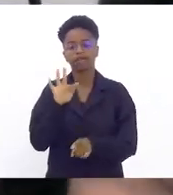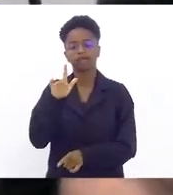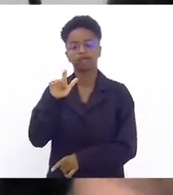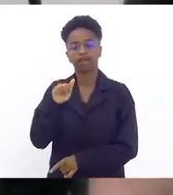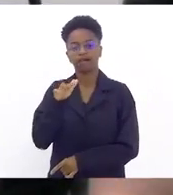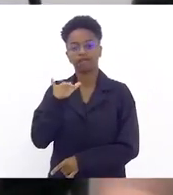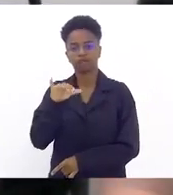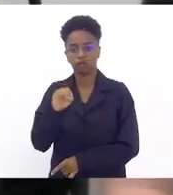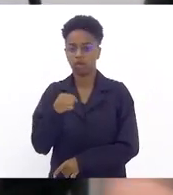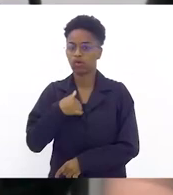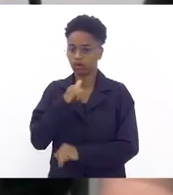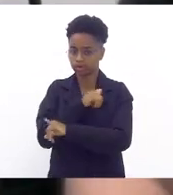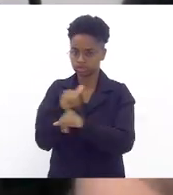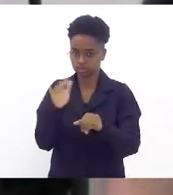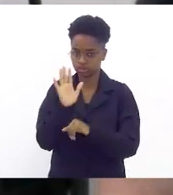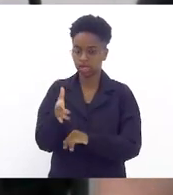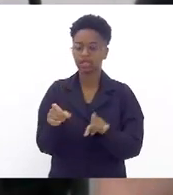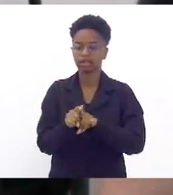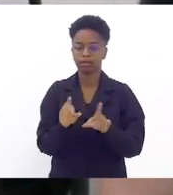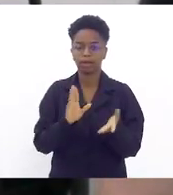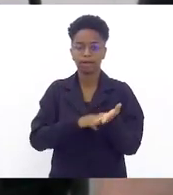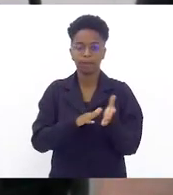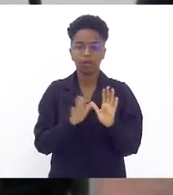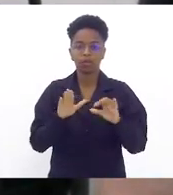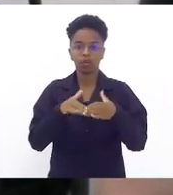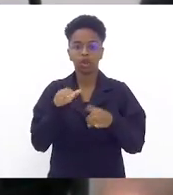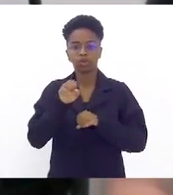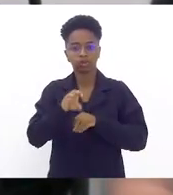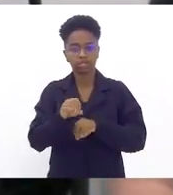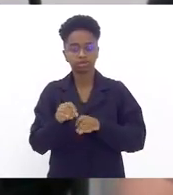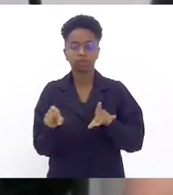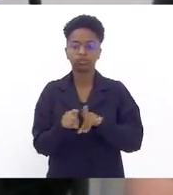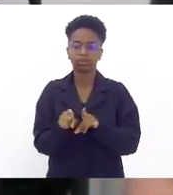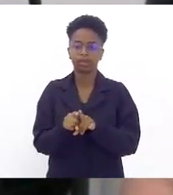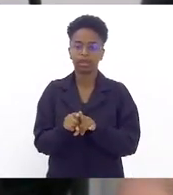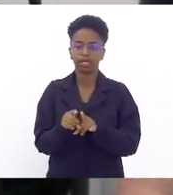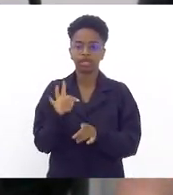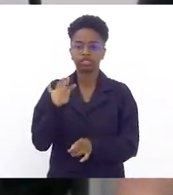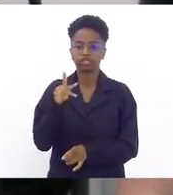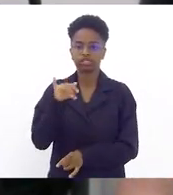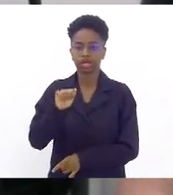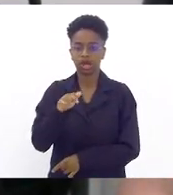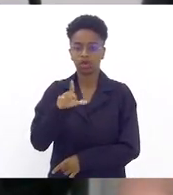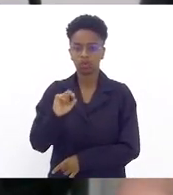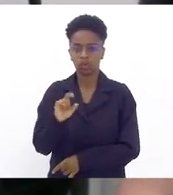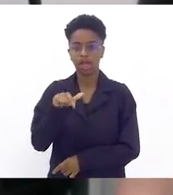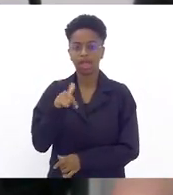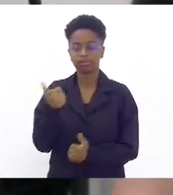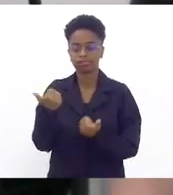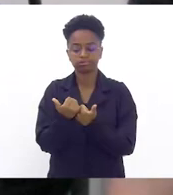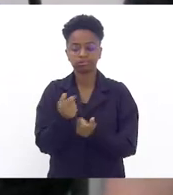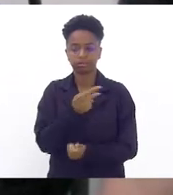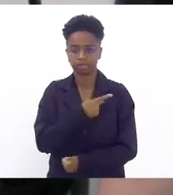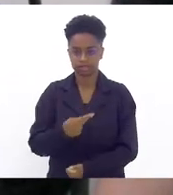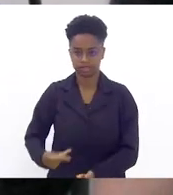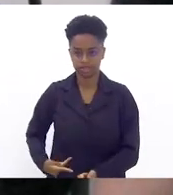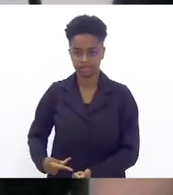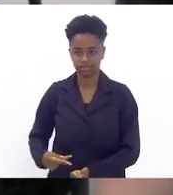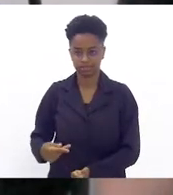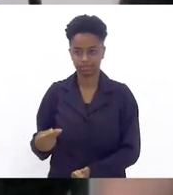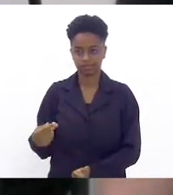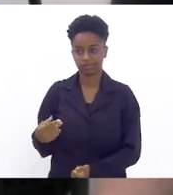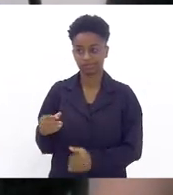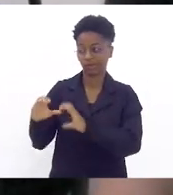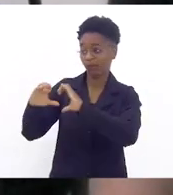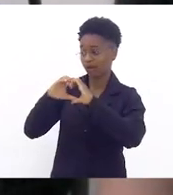Serafim que eu já não sei aqui que é uma comissão de educação Deputado Thiago Gagliasso que é o meu vice-presidente que tá ali me mandando